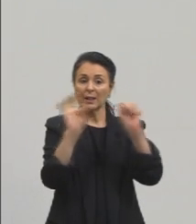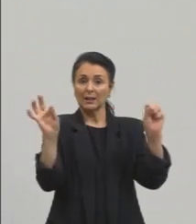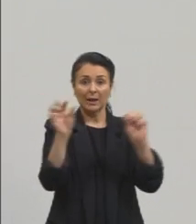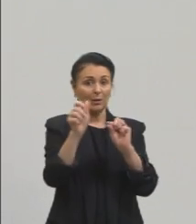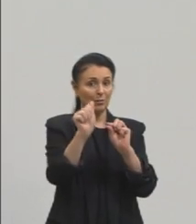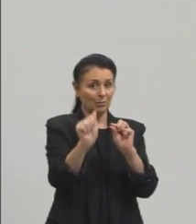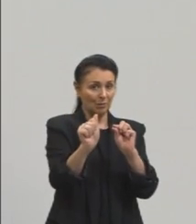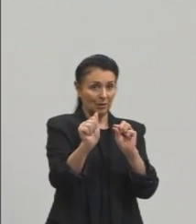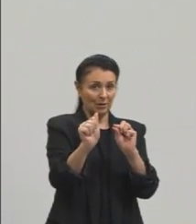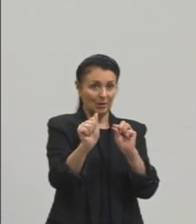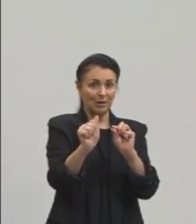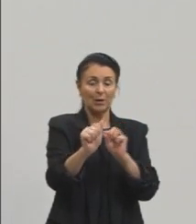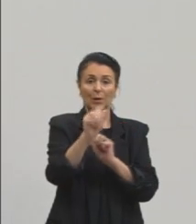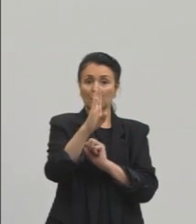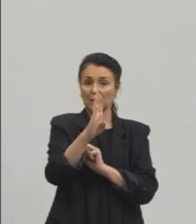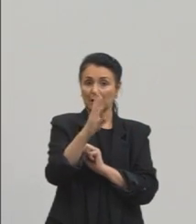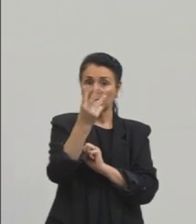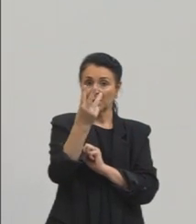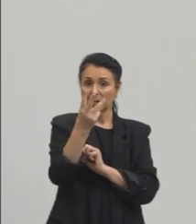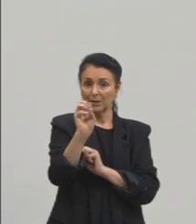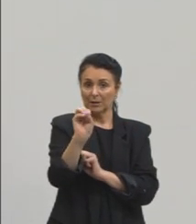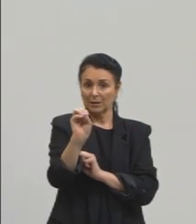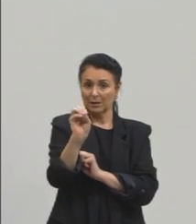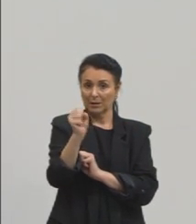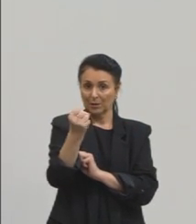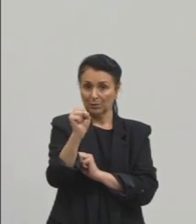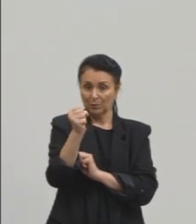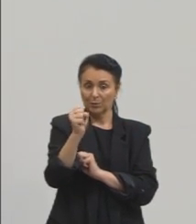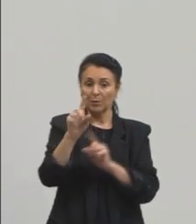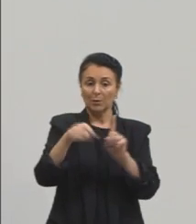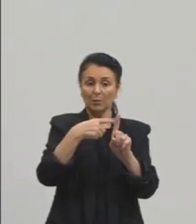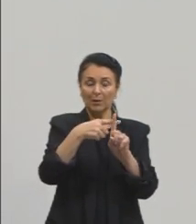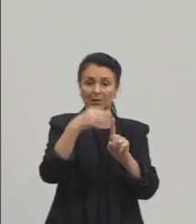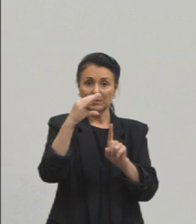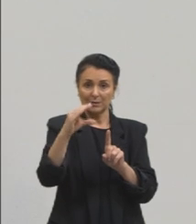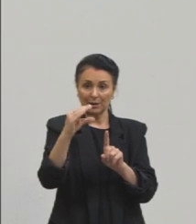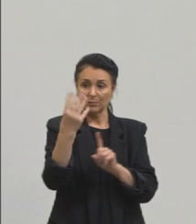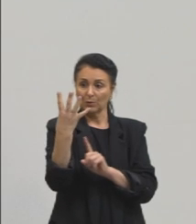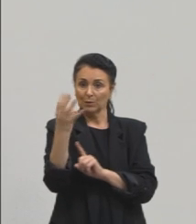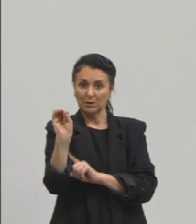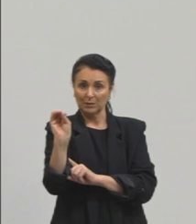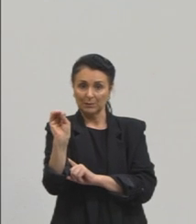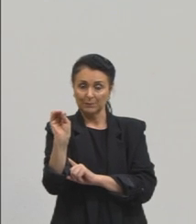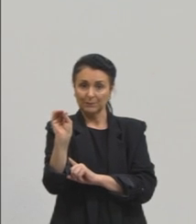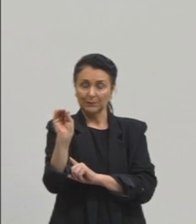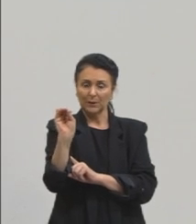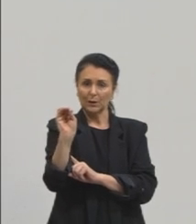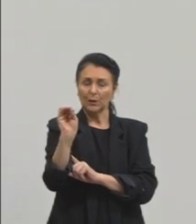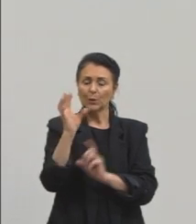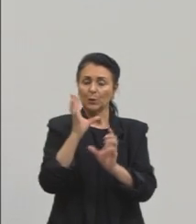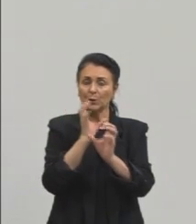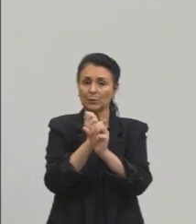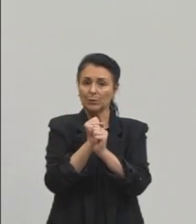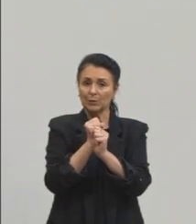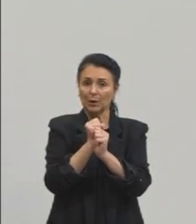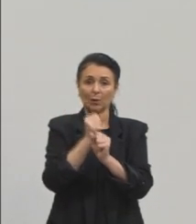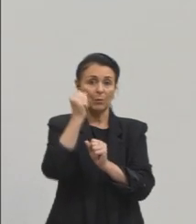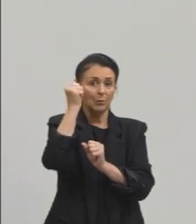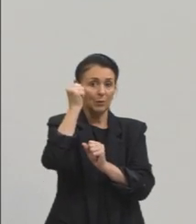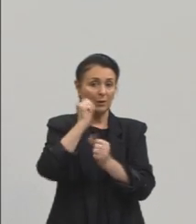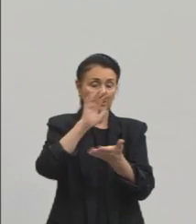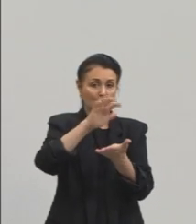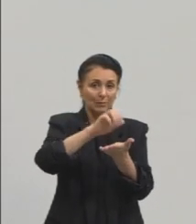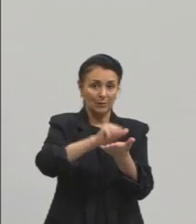ar sabe que B é 38 mais Cê que é quarenta e o total então de